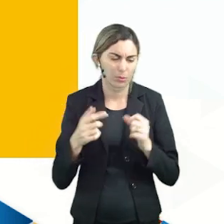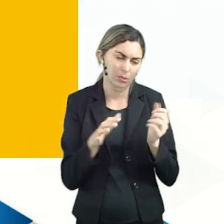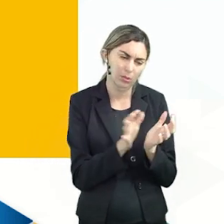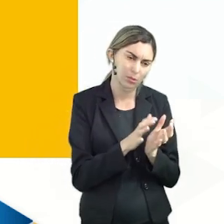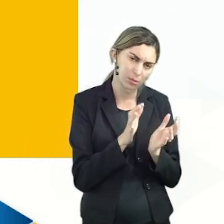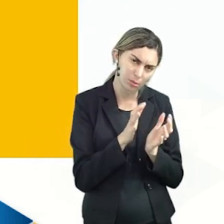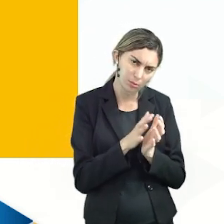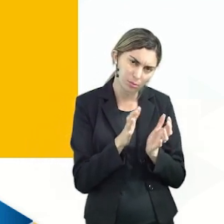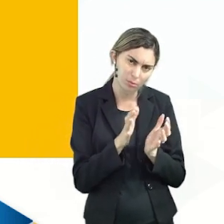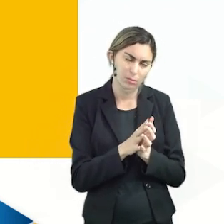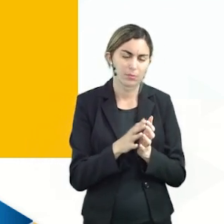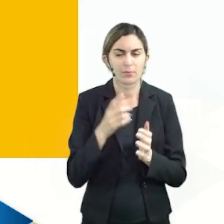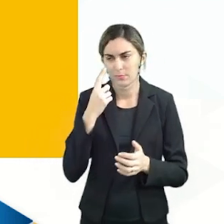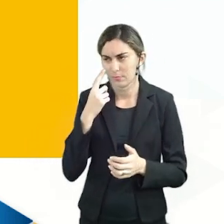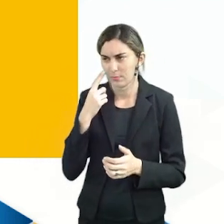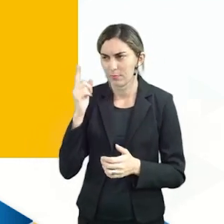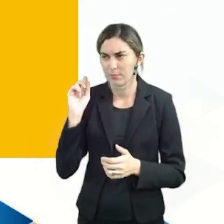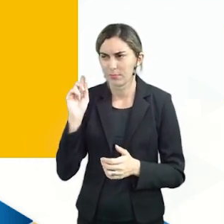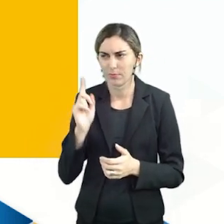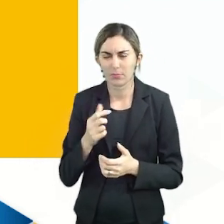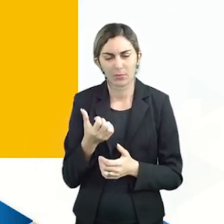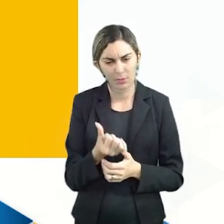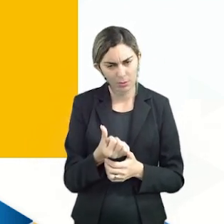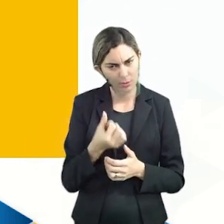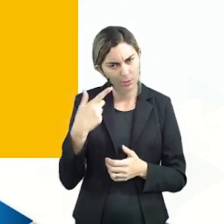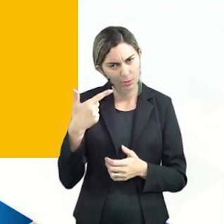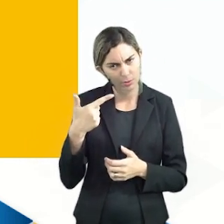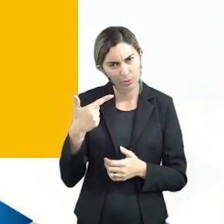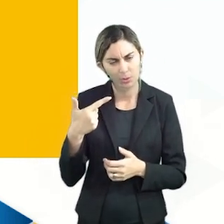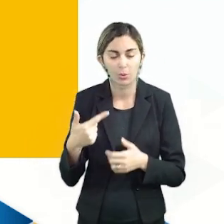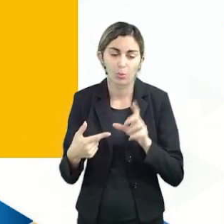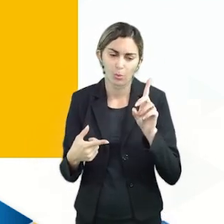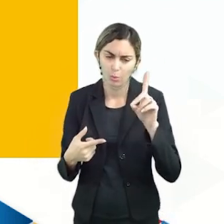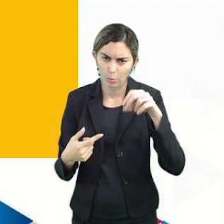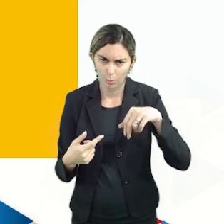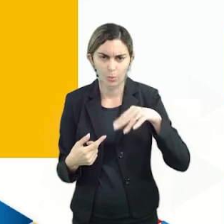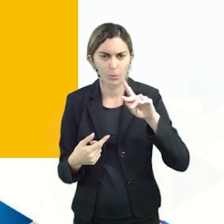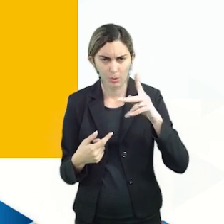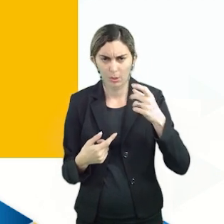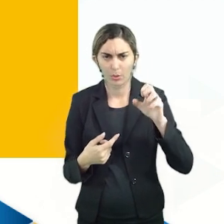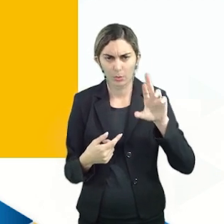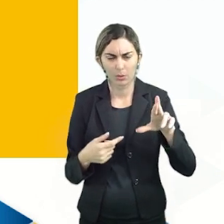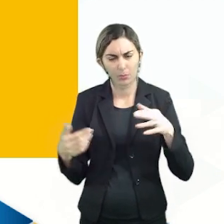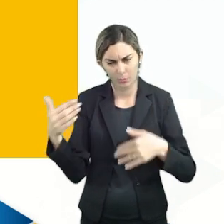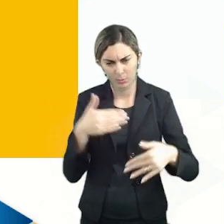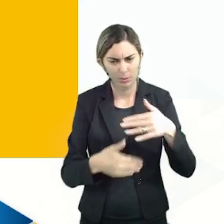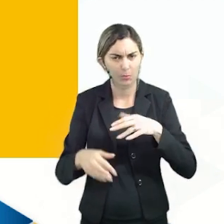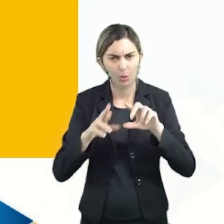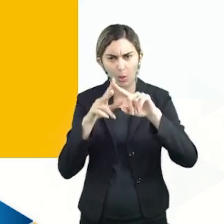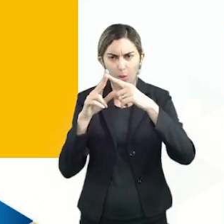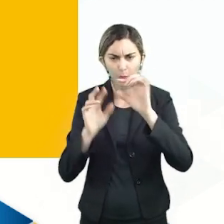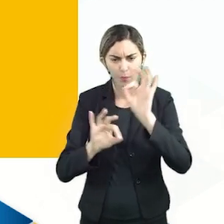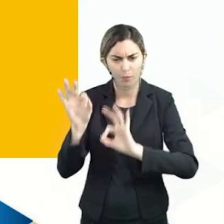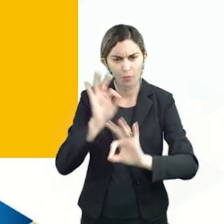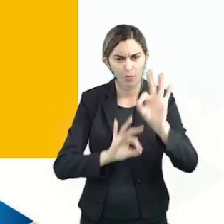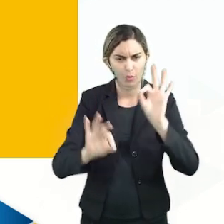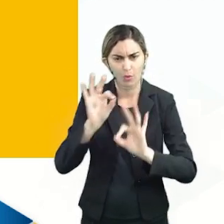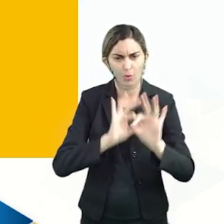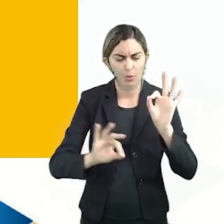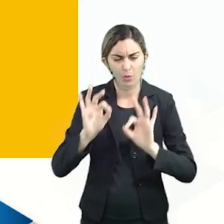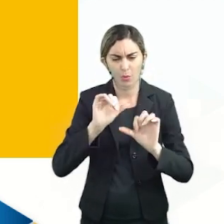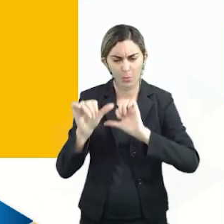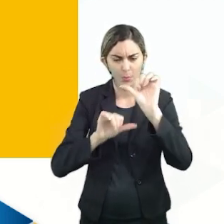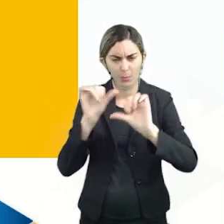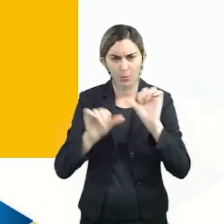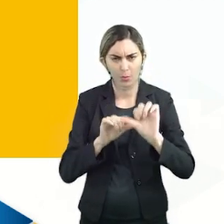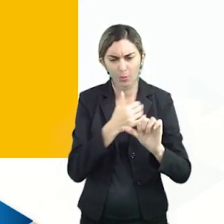de Recife. Acompanhe. Em 62, Dom Helder participou de reformas de base do governo